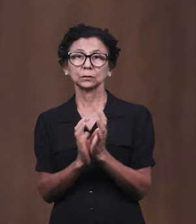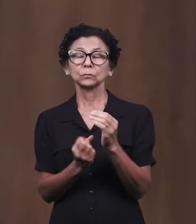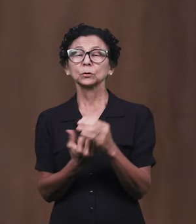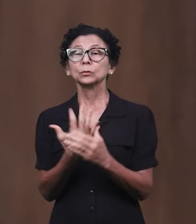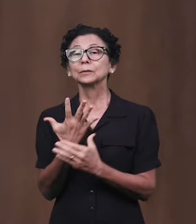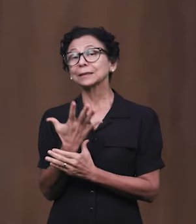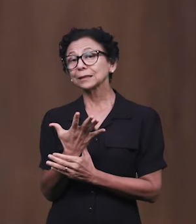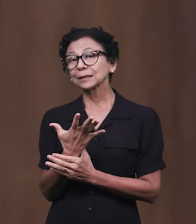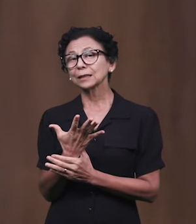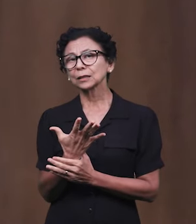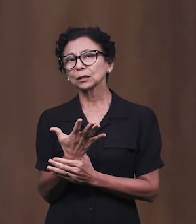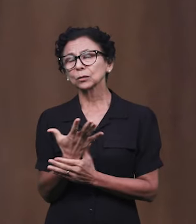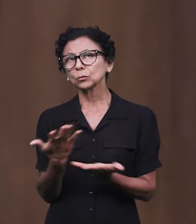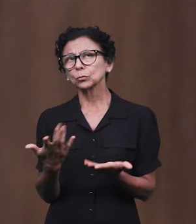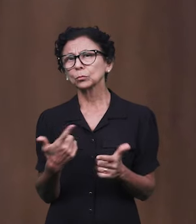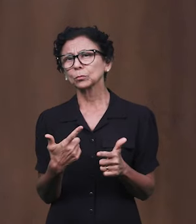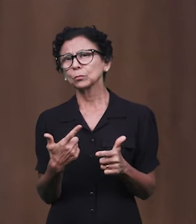a princípio?